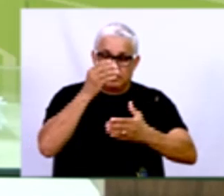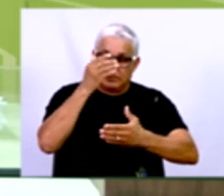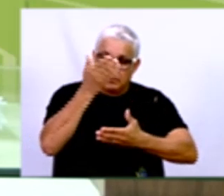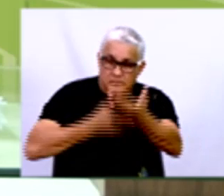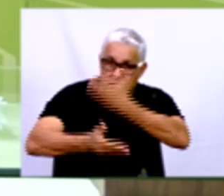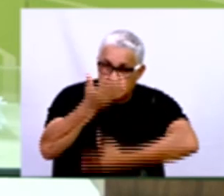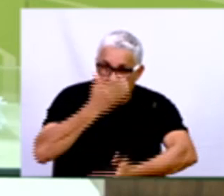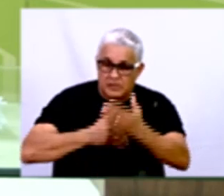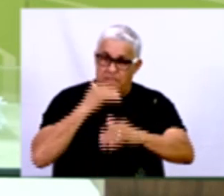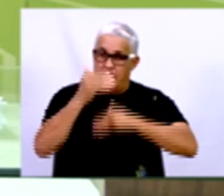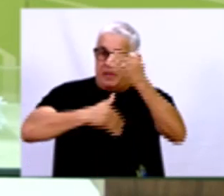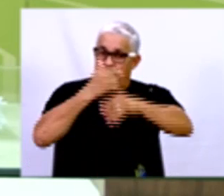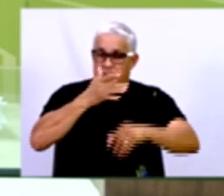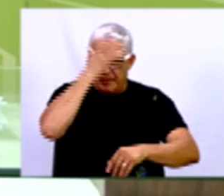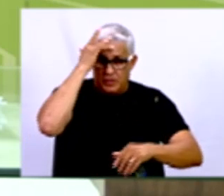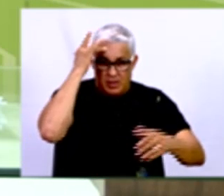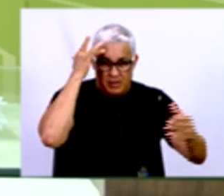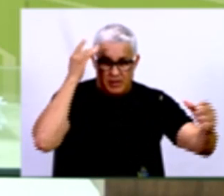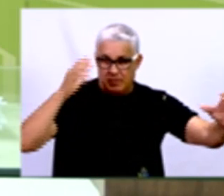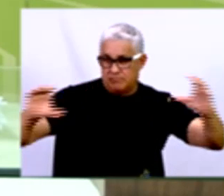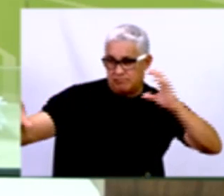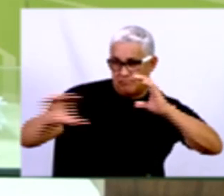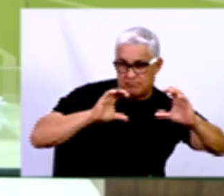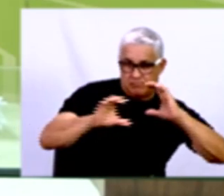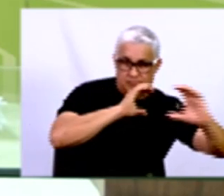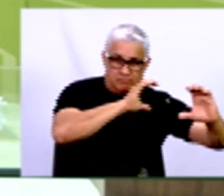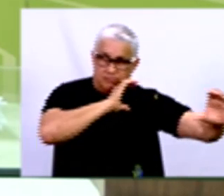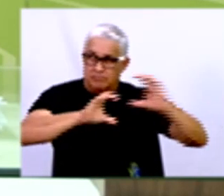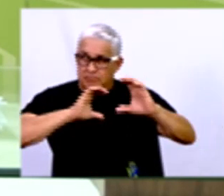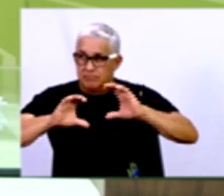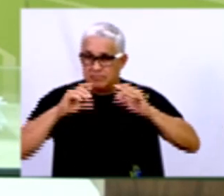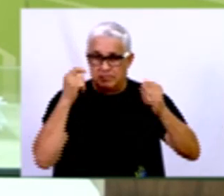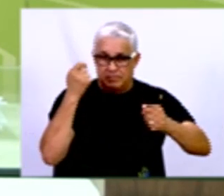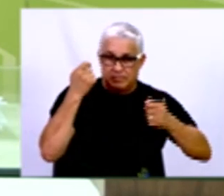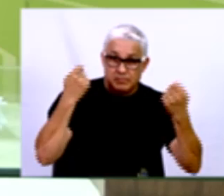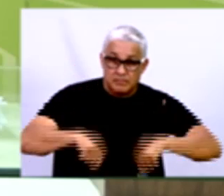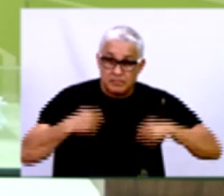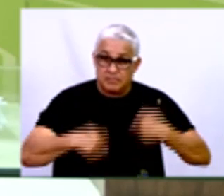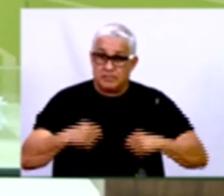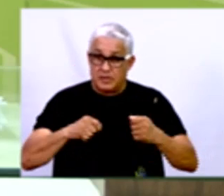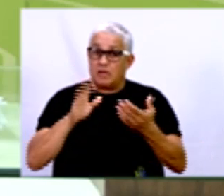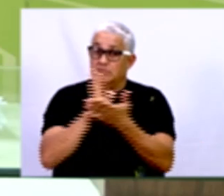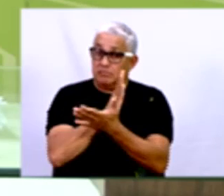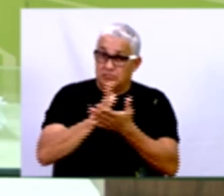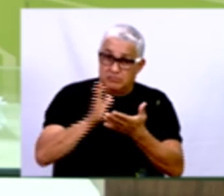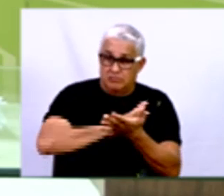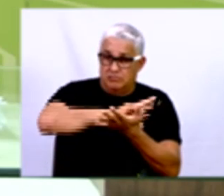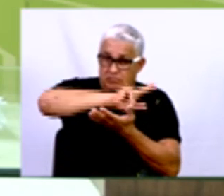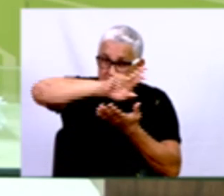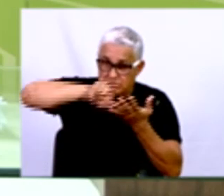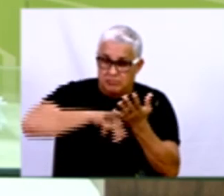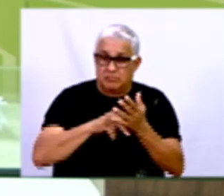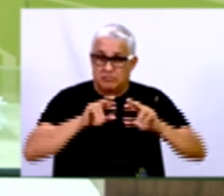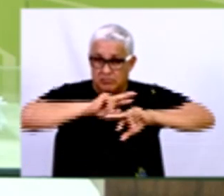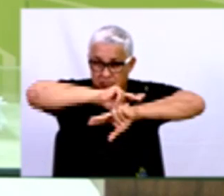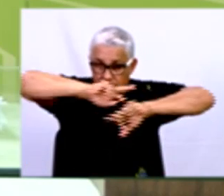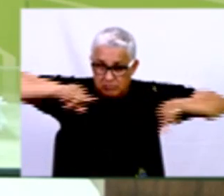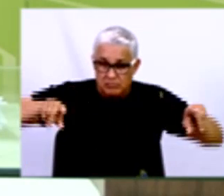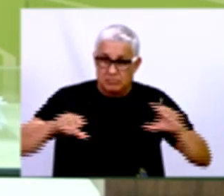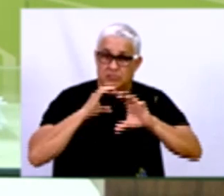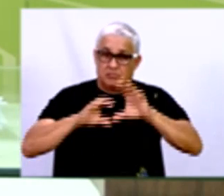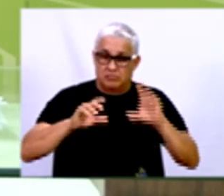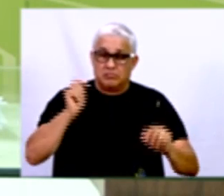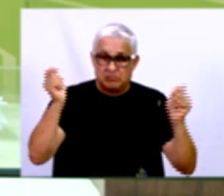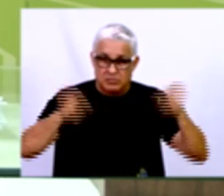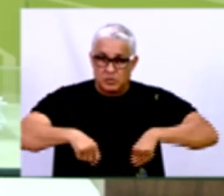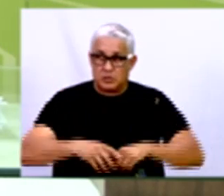interação entre as pessoas, nós precisamos de alguns elementos para que essa comunicação